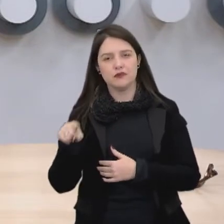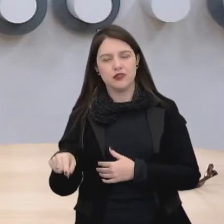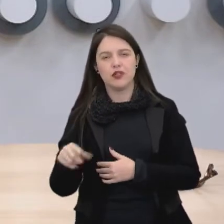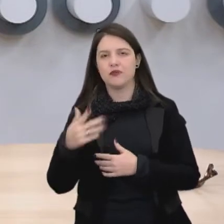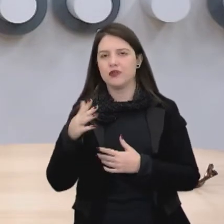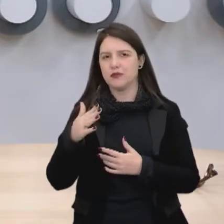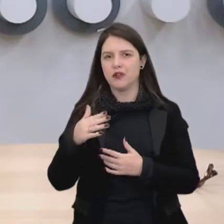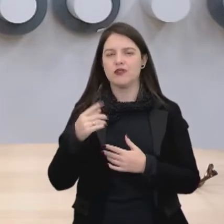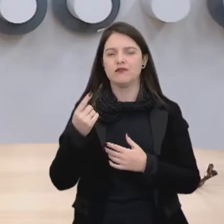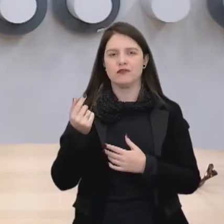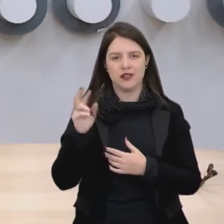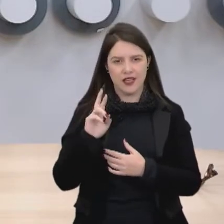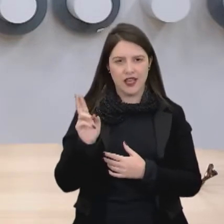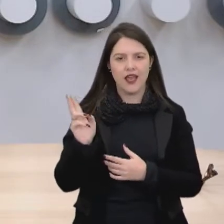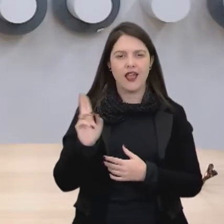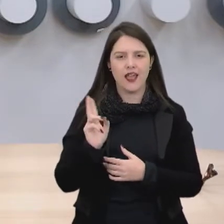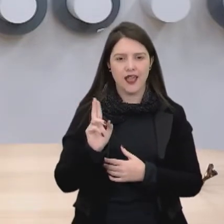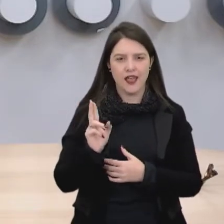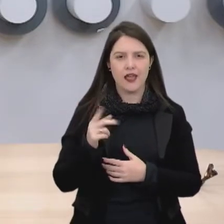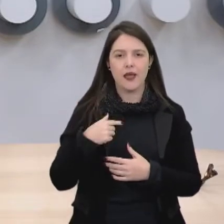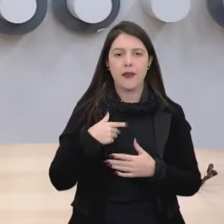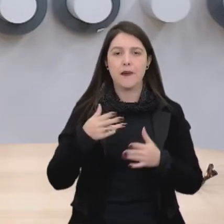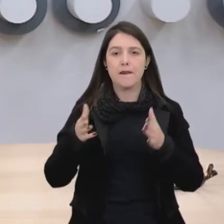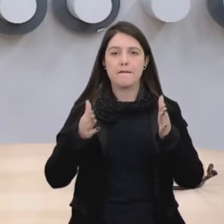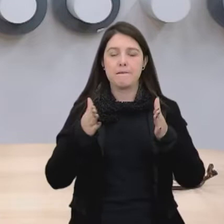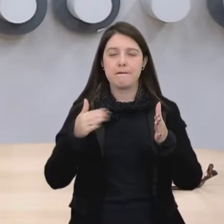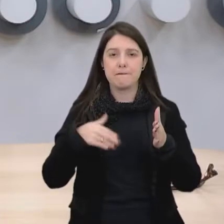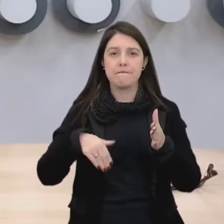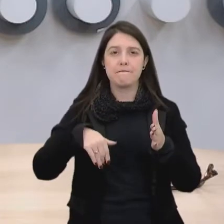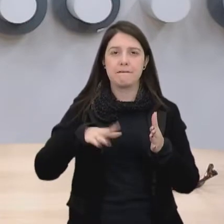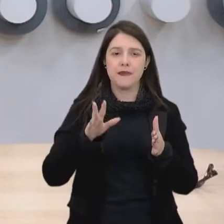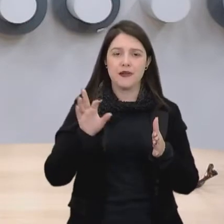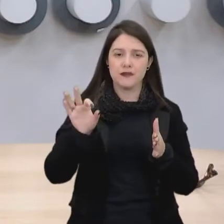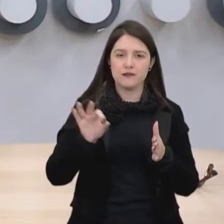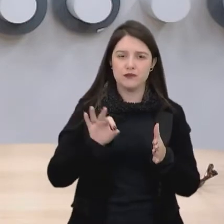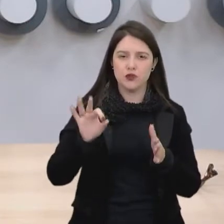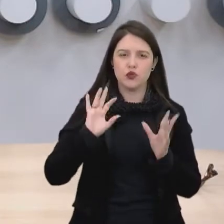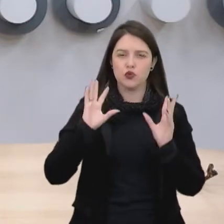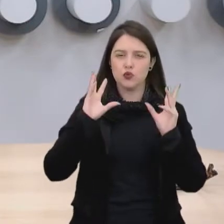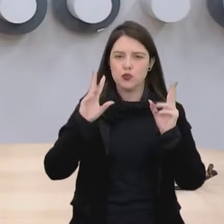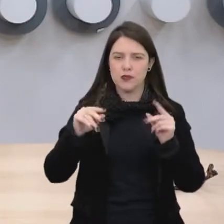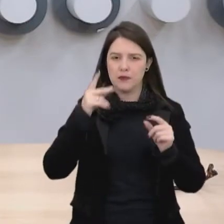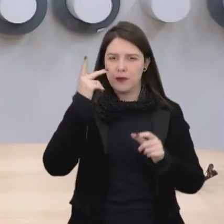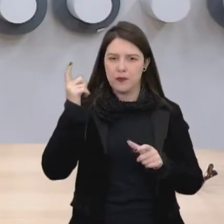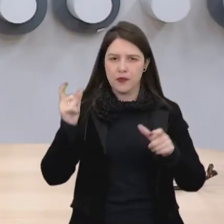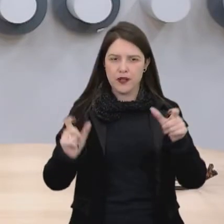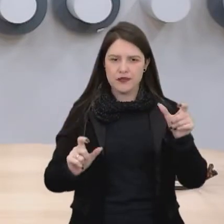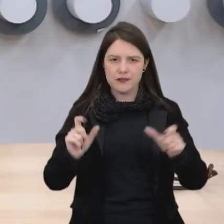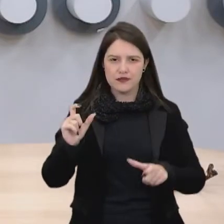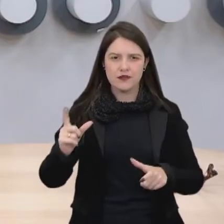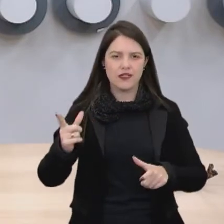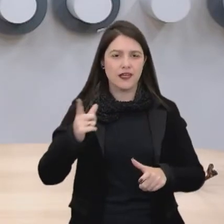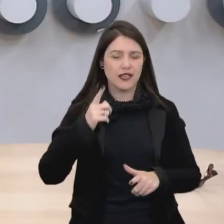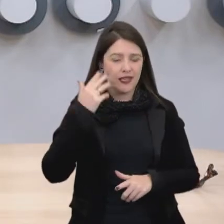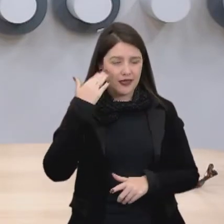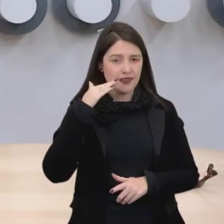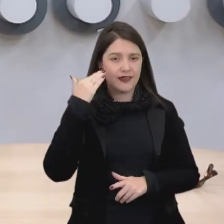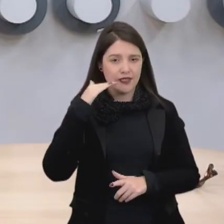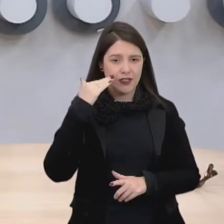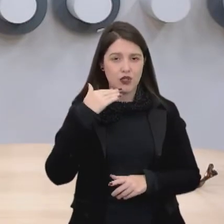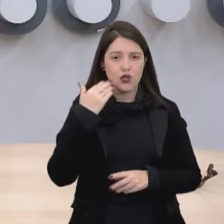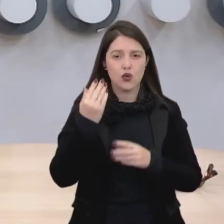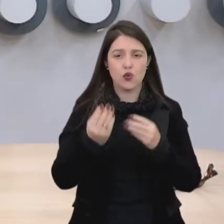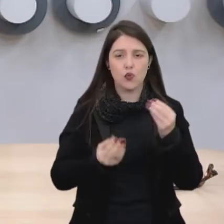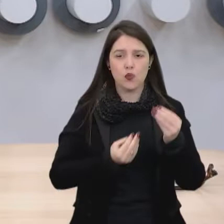28.659, ele está aí no patamar de 1%, né, de toda a população lá que tem renda, né,